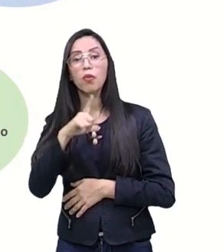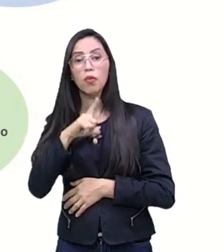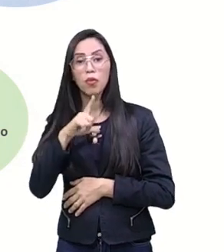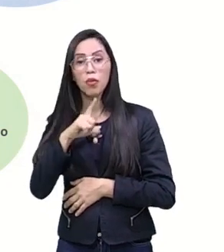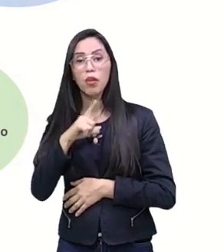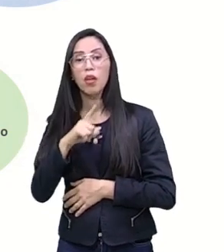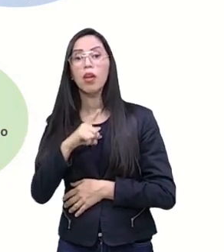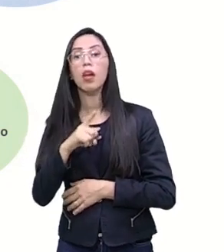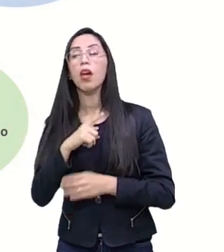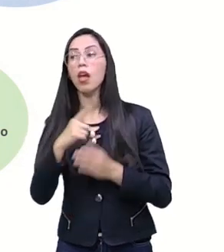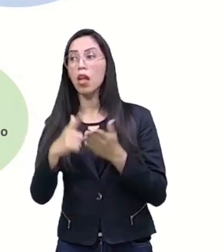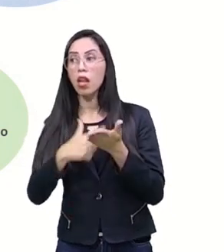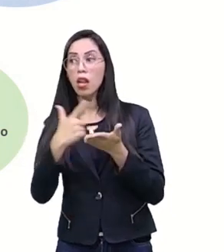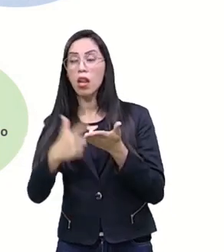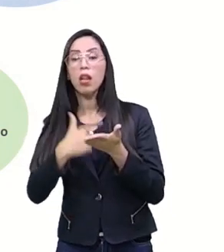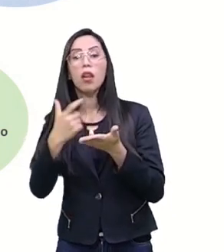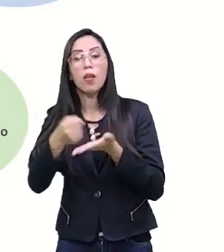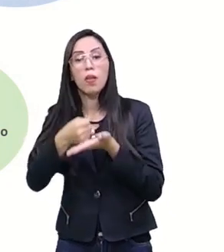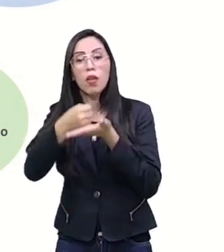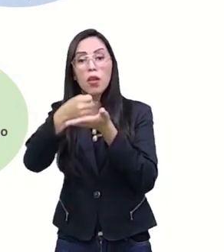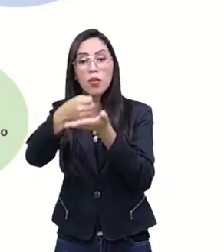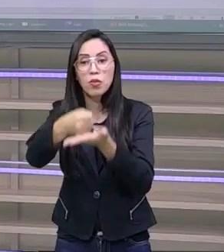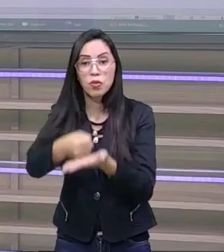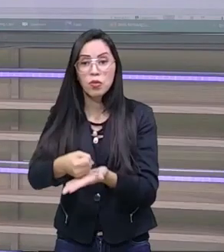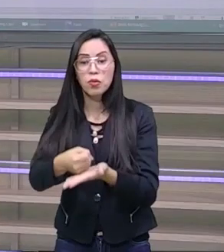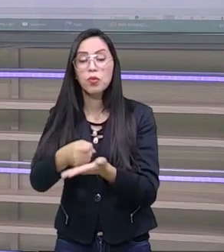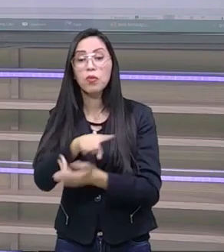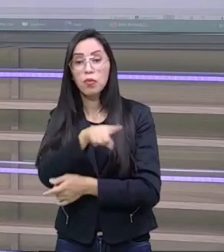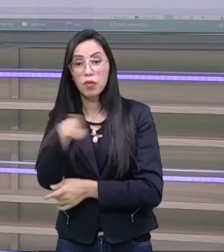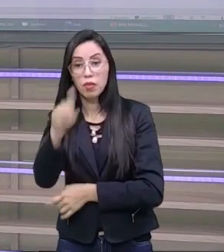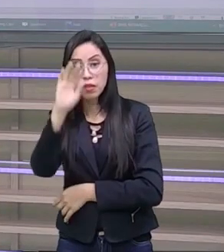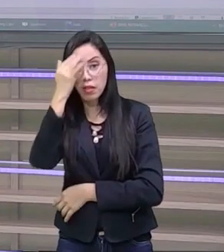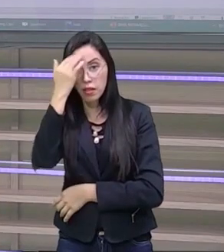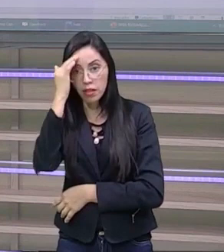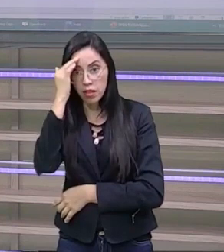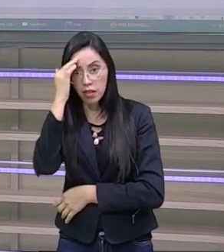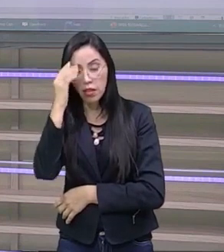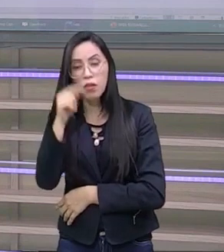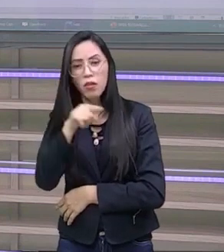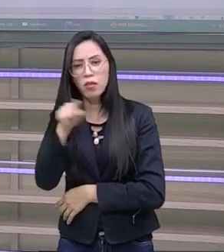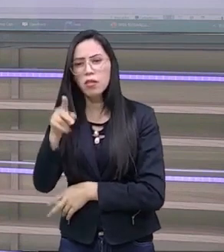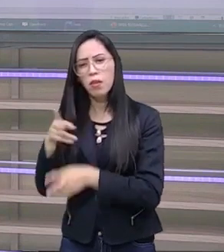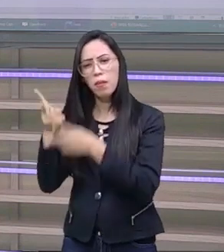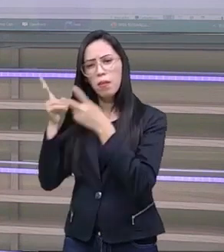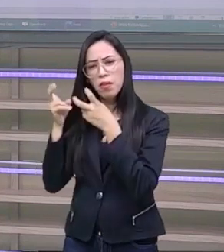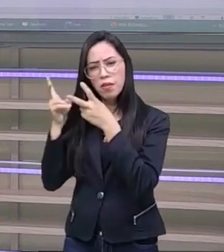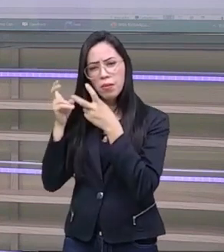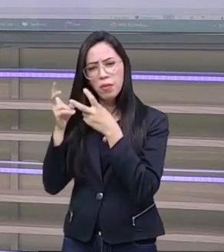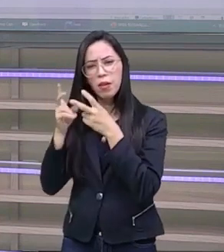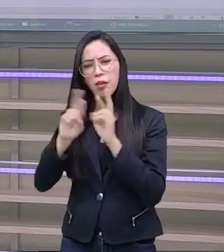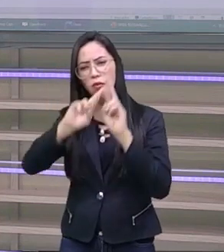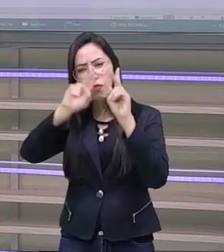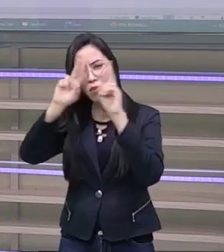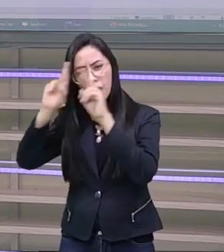e livros de autoajuda. Vocês entenderam? Perceberam a diferença?